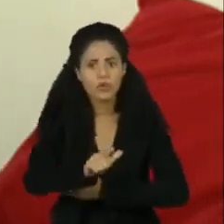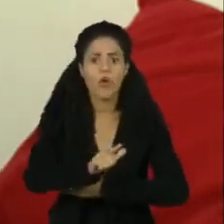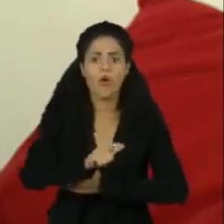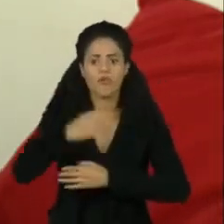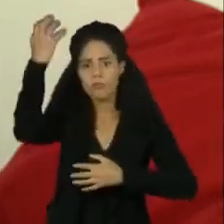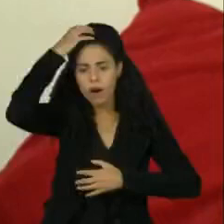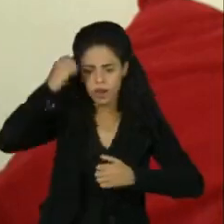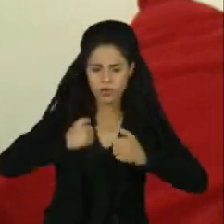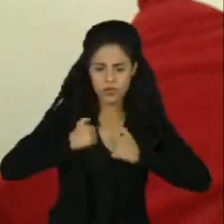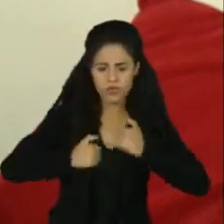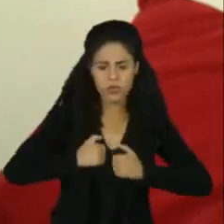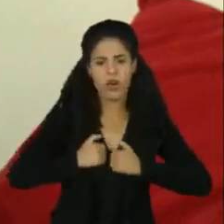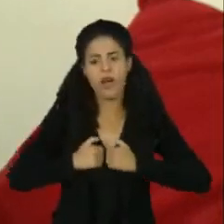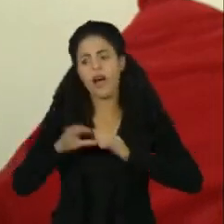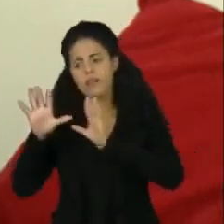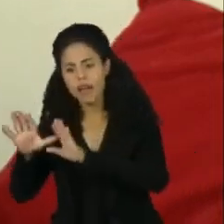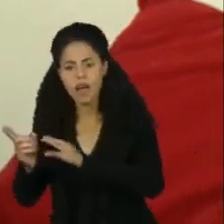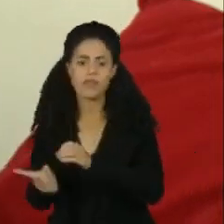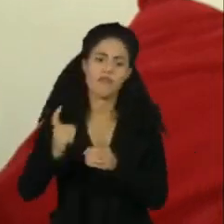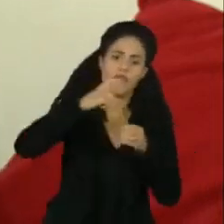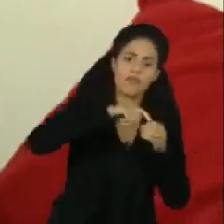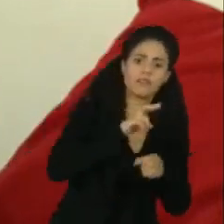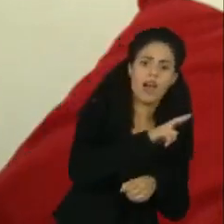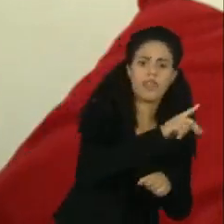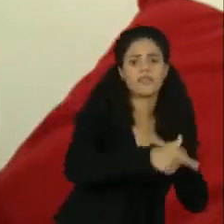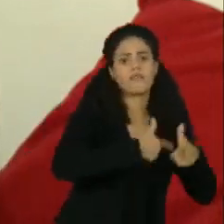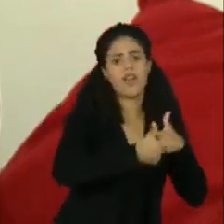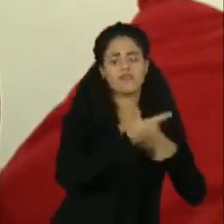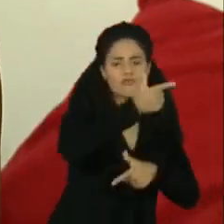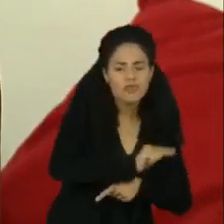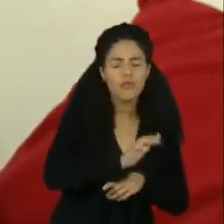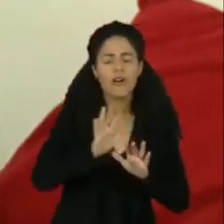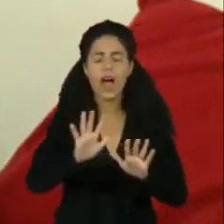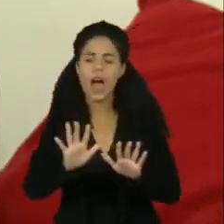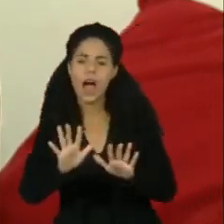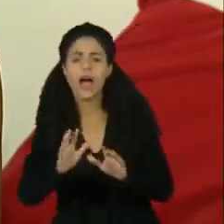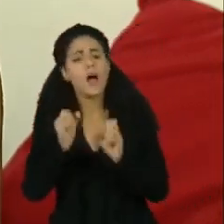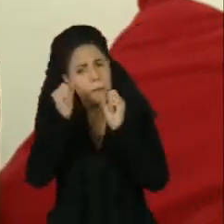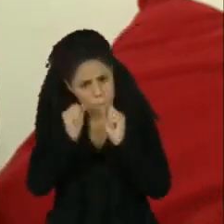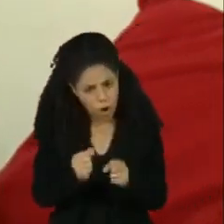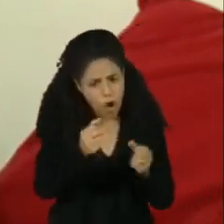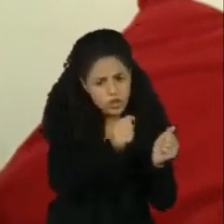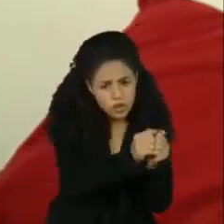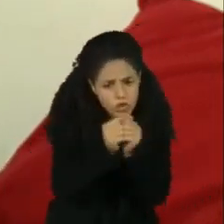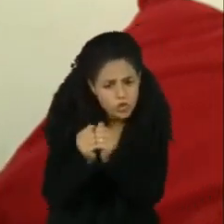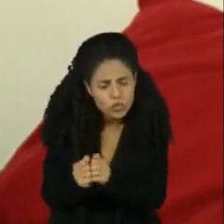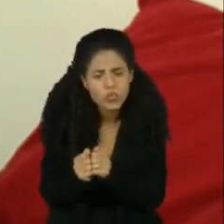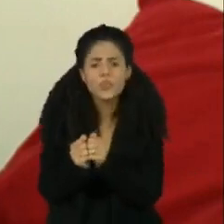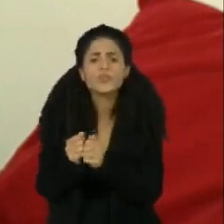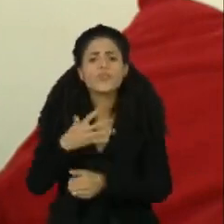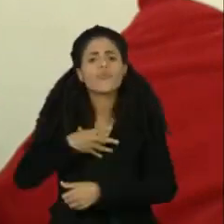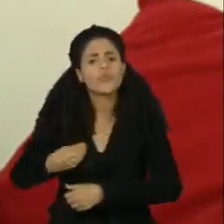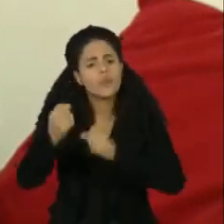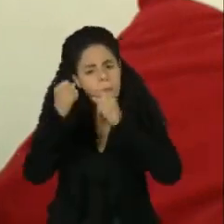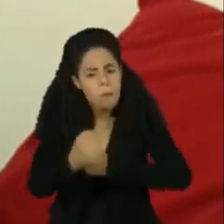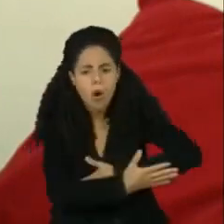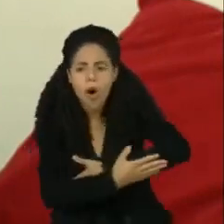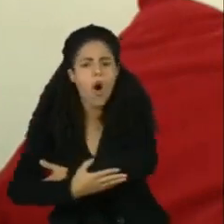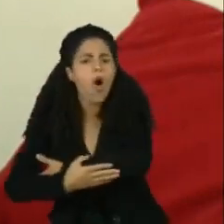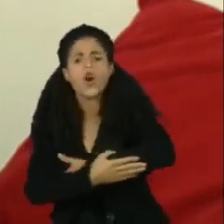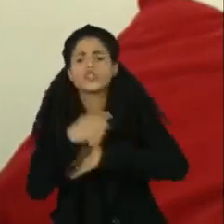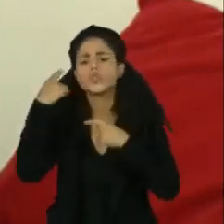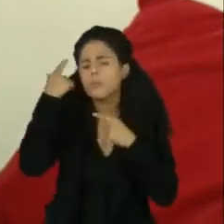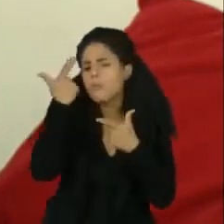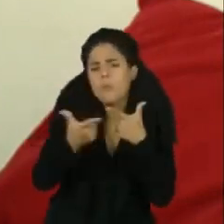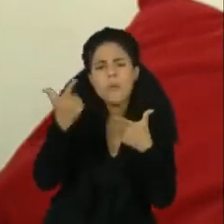diarista, aí, às vezes, alguém deixava levar. A patroa falava assim, ah, pode trazer ele, que ele é pequenininho, não vai dar trabalho, a